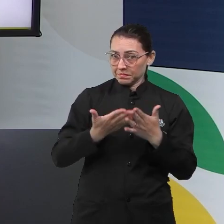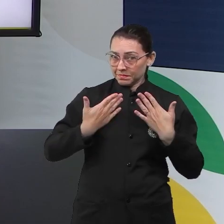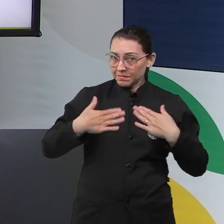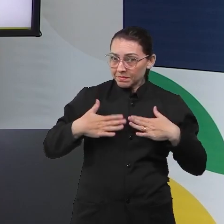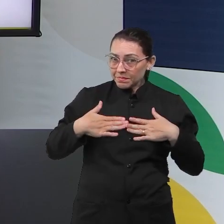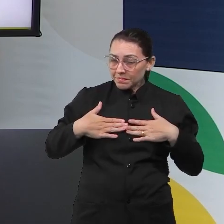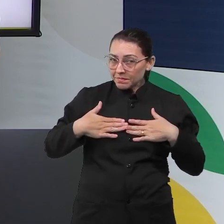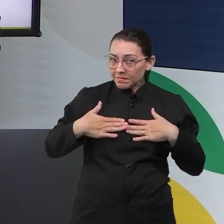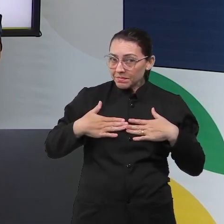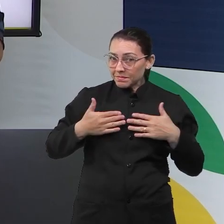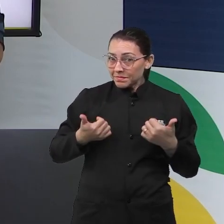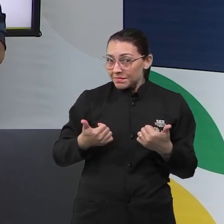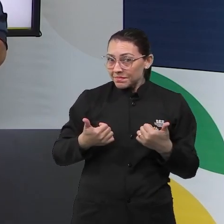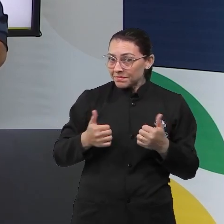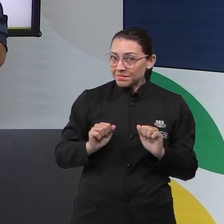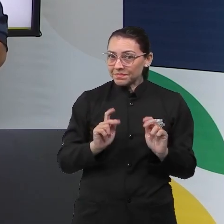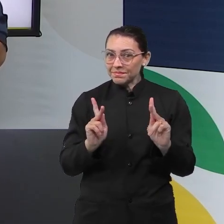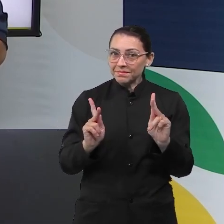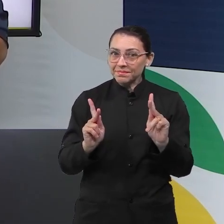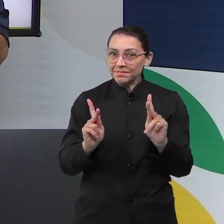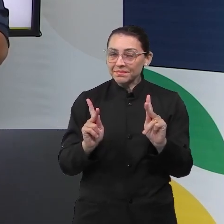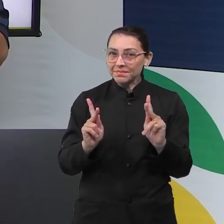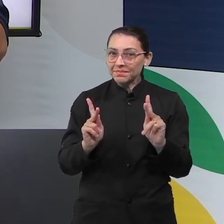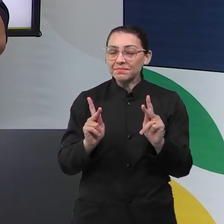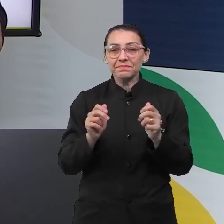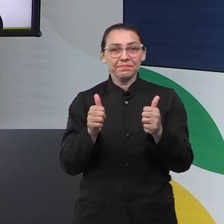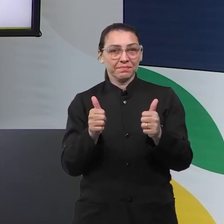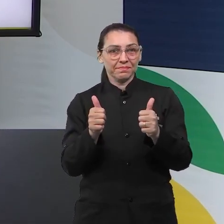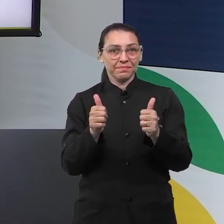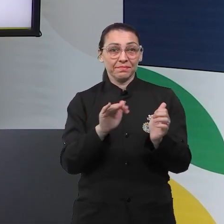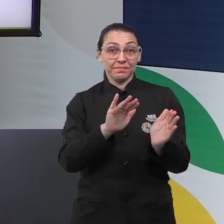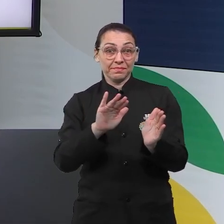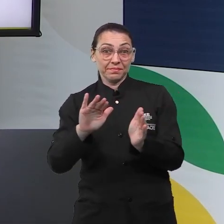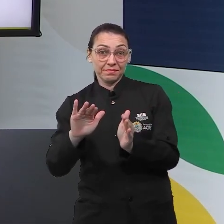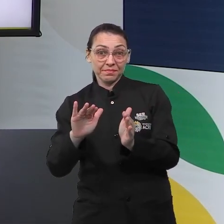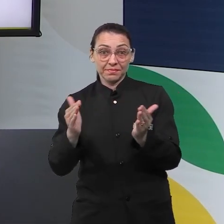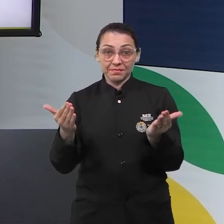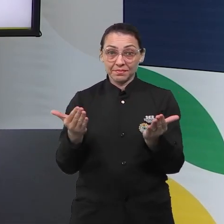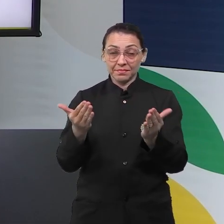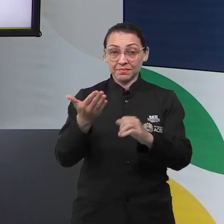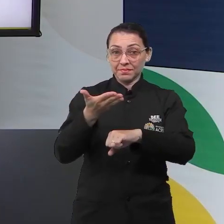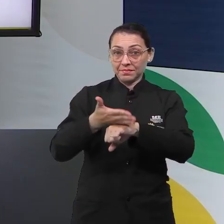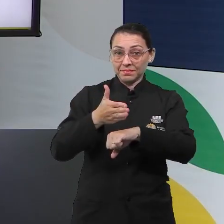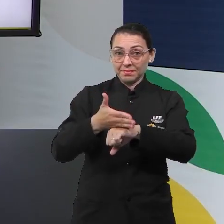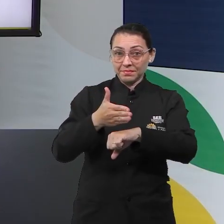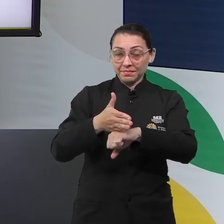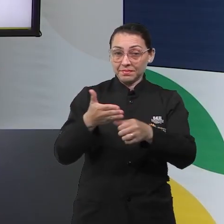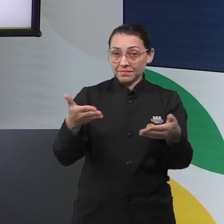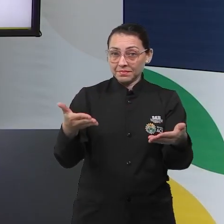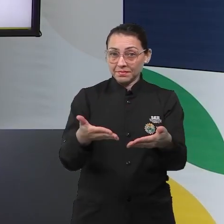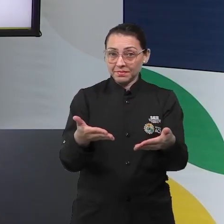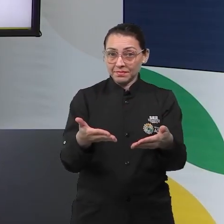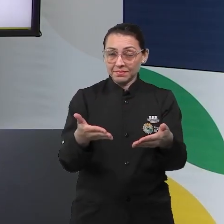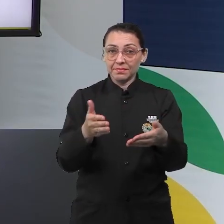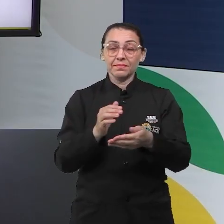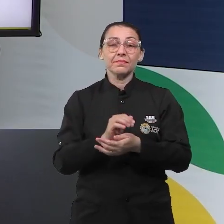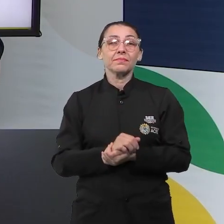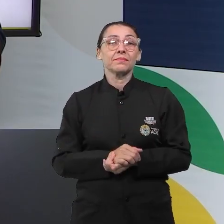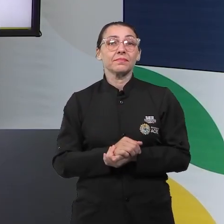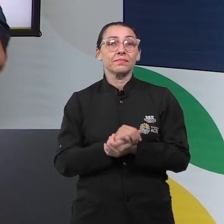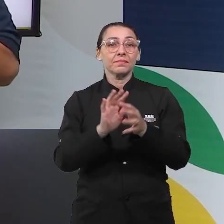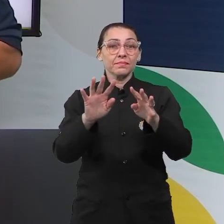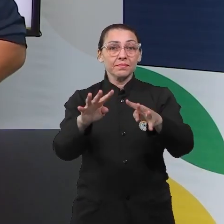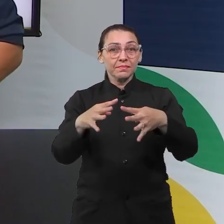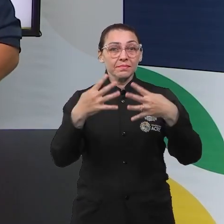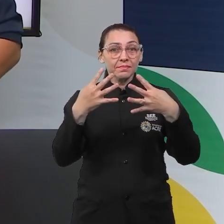tranquilo? Ok? Tá. Vamos exercitar um pouquinho agora, viu? E eu quero chamar